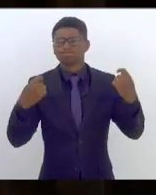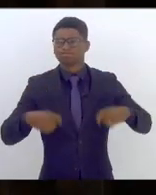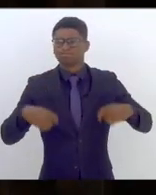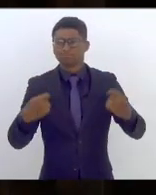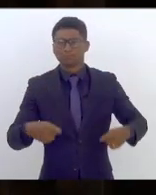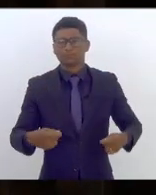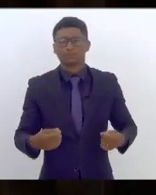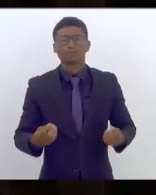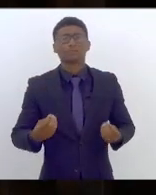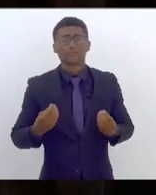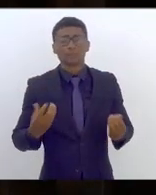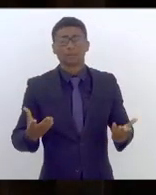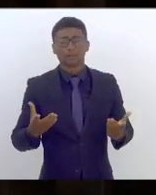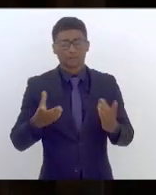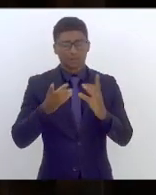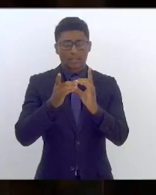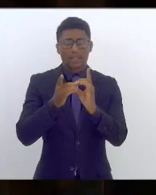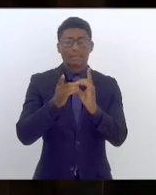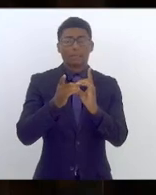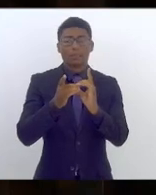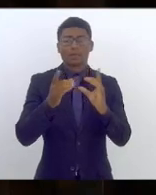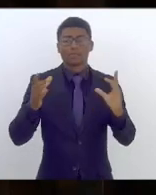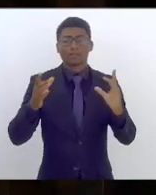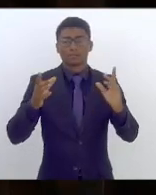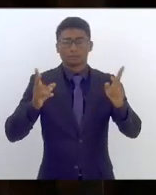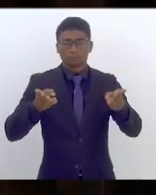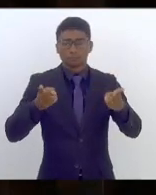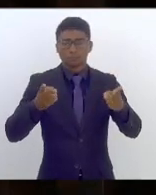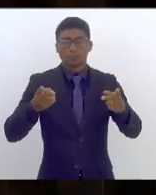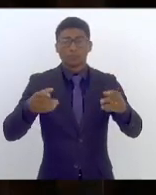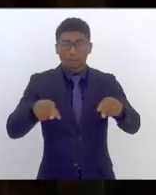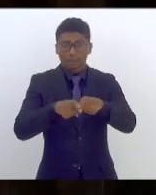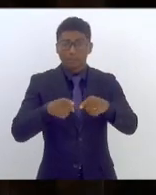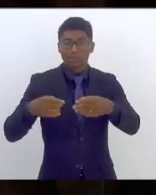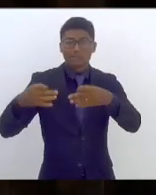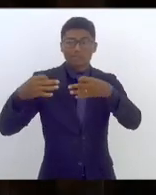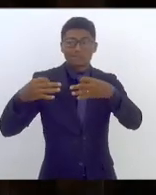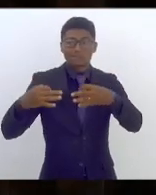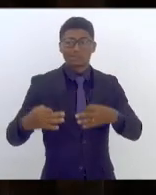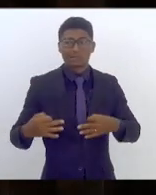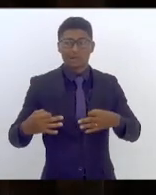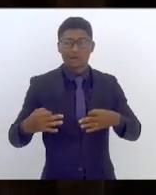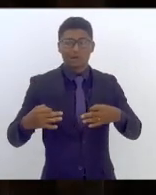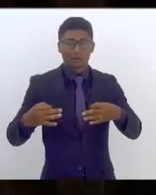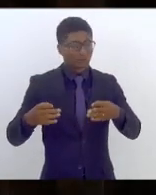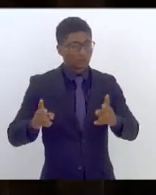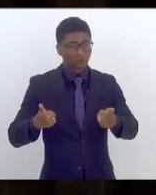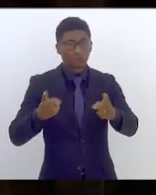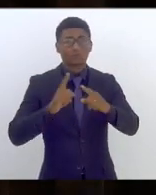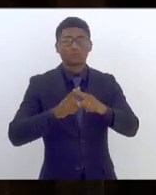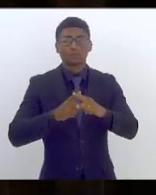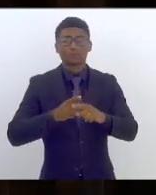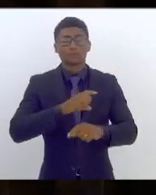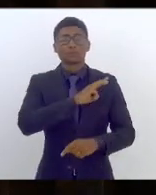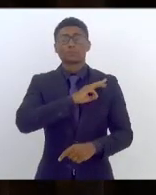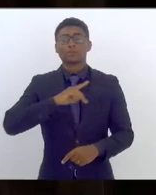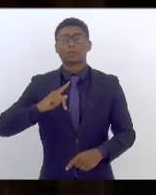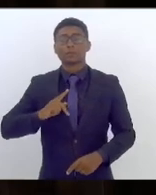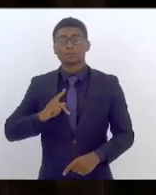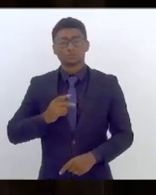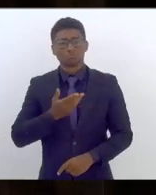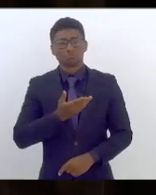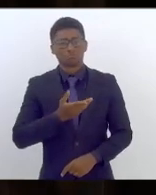que a democracia prevaleça para que a justiça prevaleça Exatamente porque o ministério público não tem